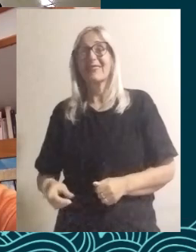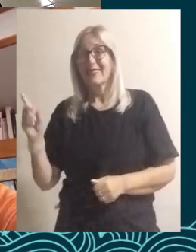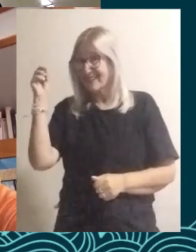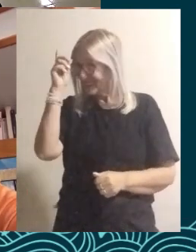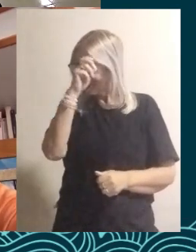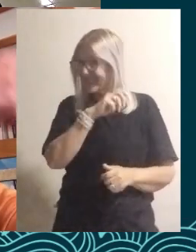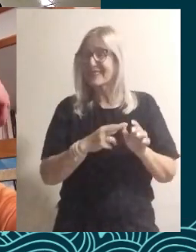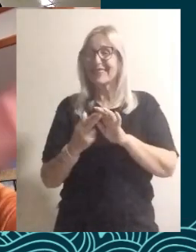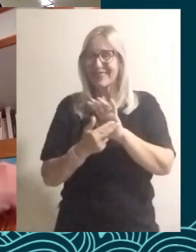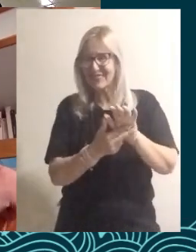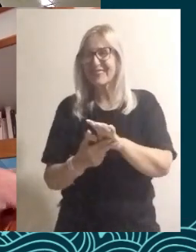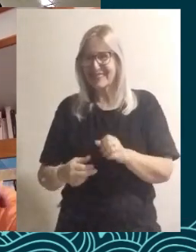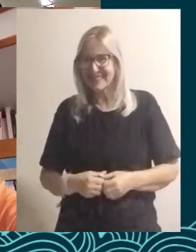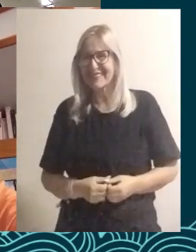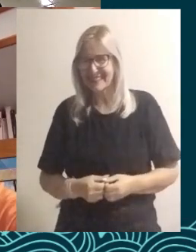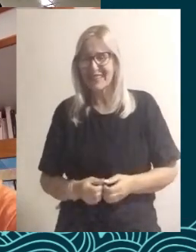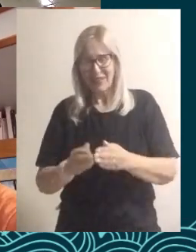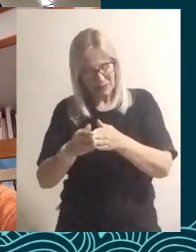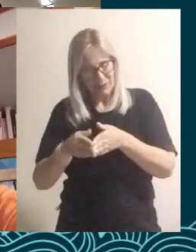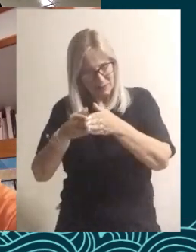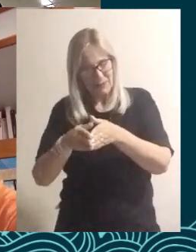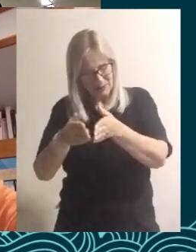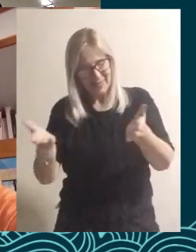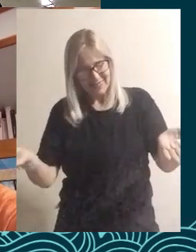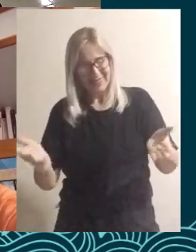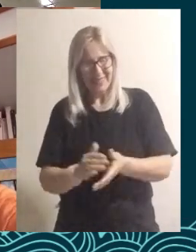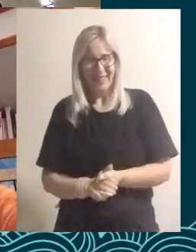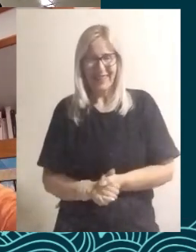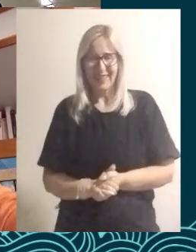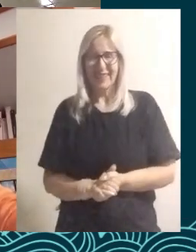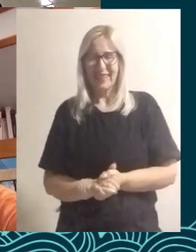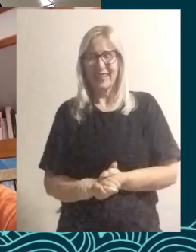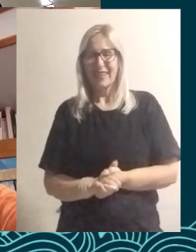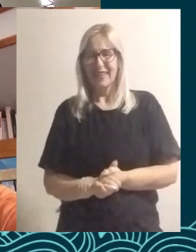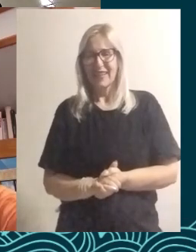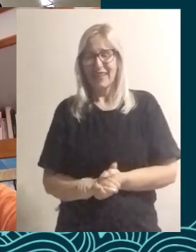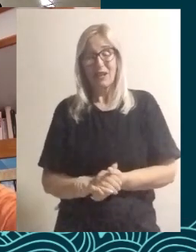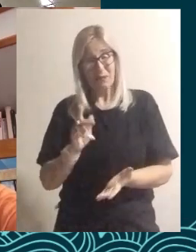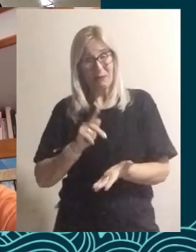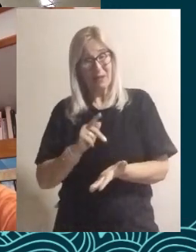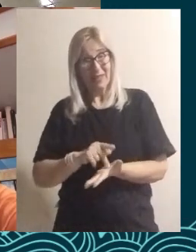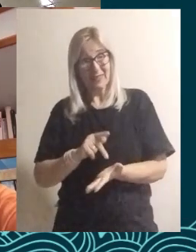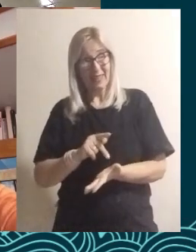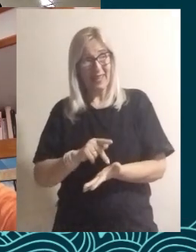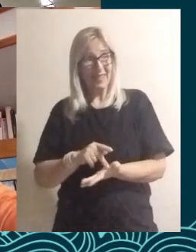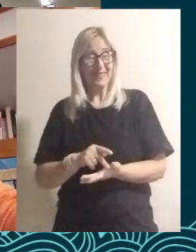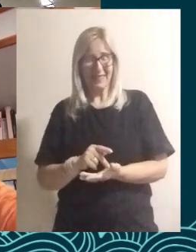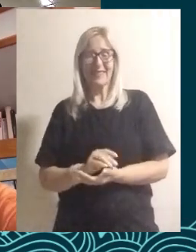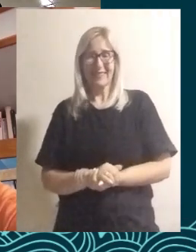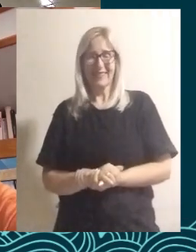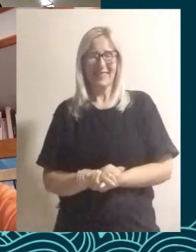Atlântico, muito mais vezes que eu, mais novas, em barcos bem piores que a Tadinha, elas dão conta, tenho certeza